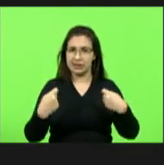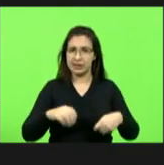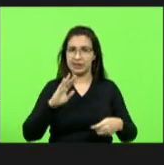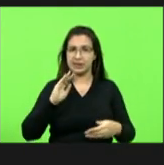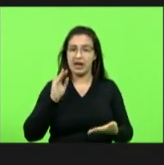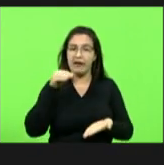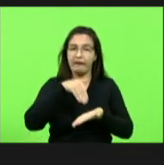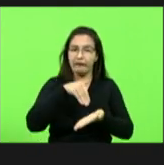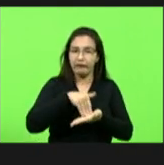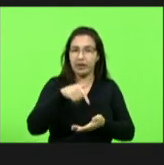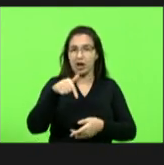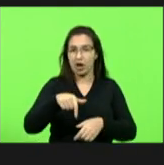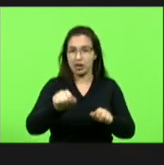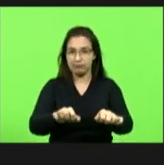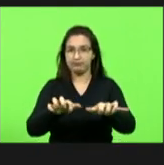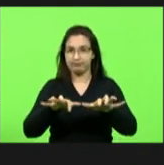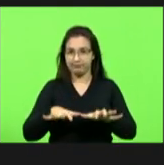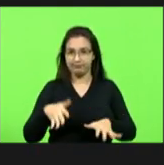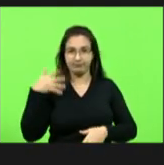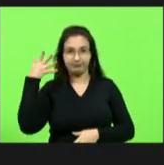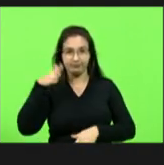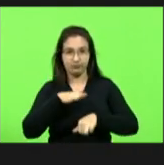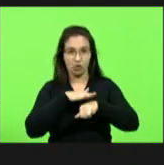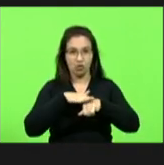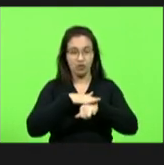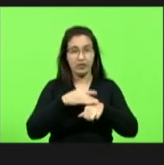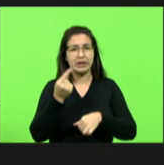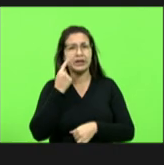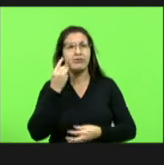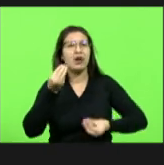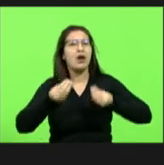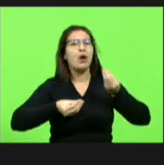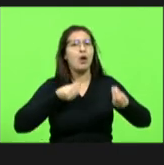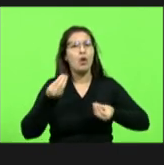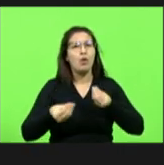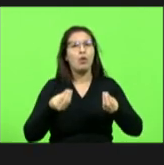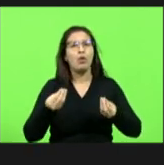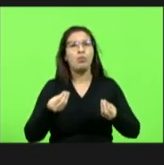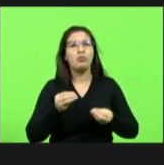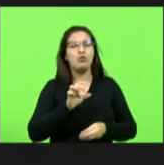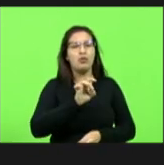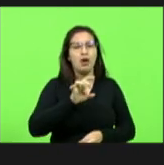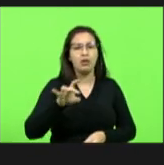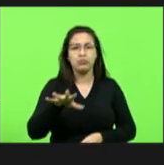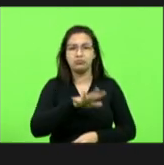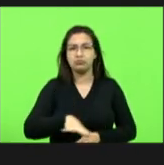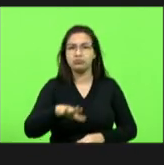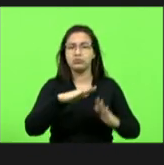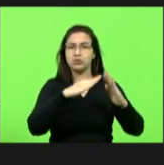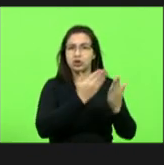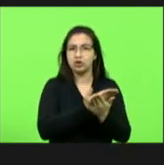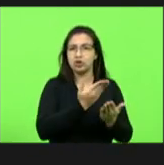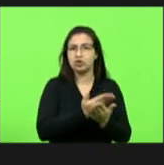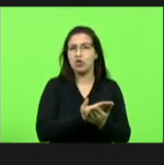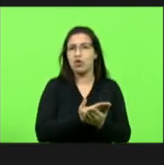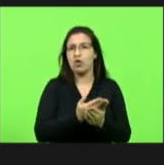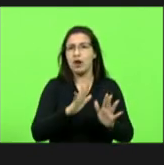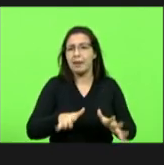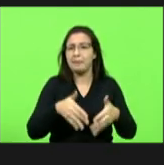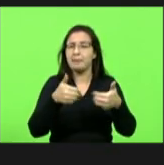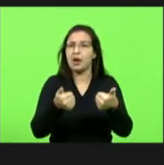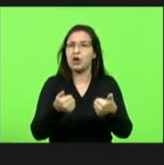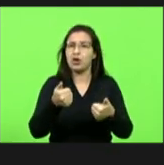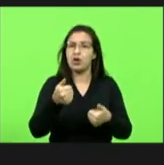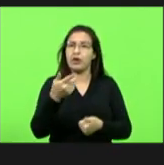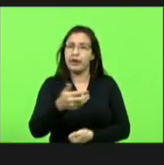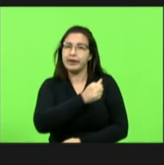dessa audiência, sobre qual o melhor caminho para que as escolas sejam ambientes capazes de propiciar aos estudantes mais